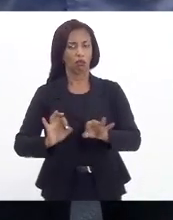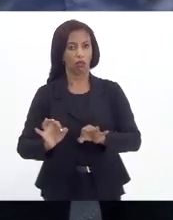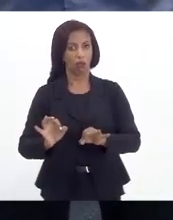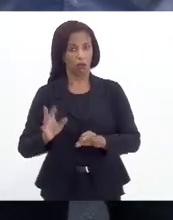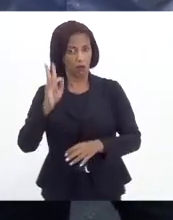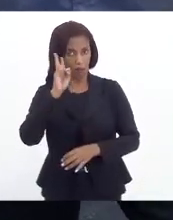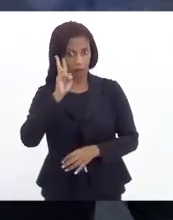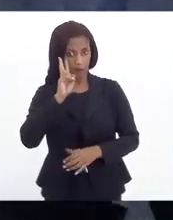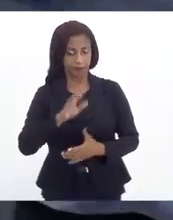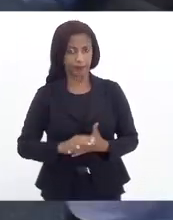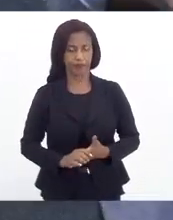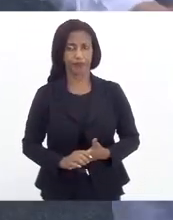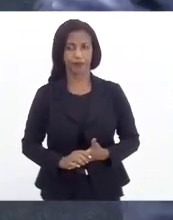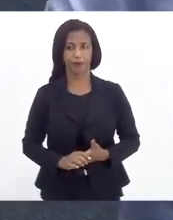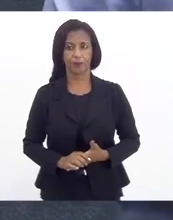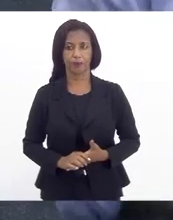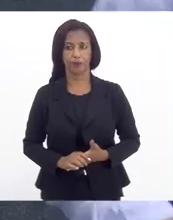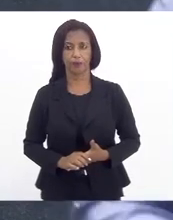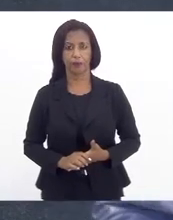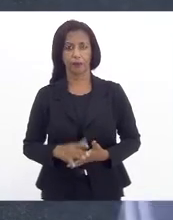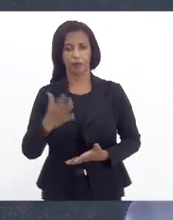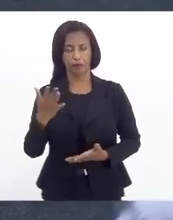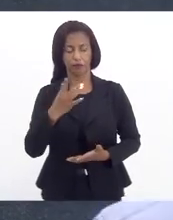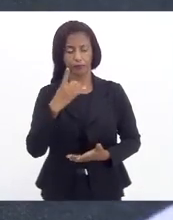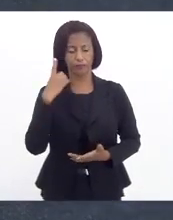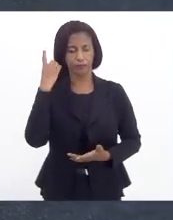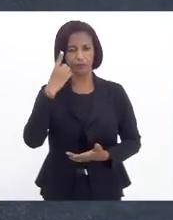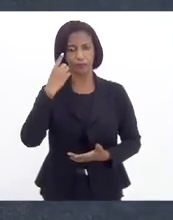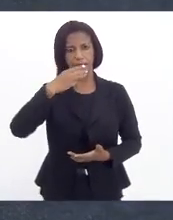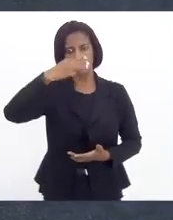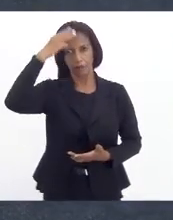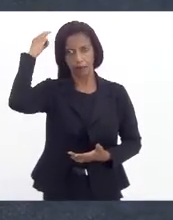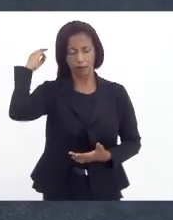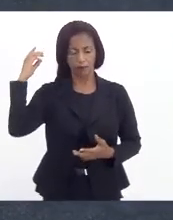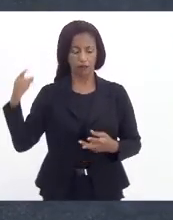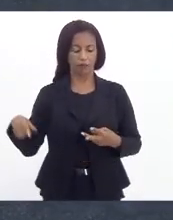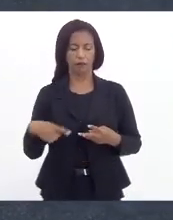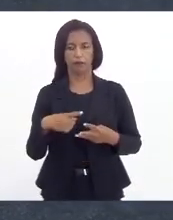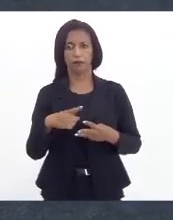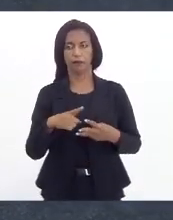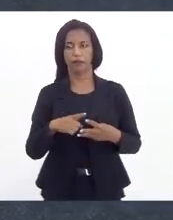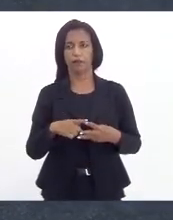repassando ao deputado Márcio Pacheco,